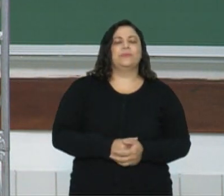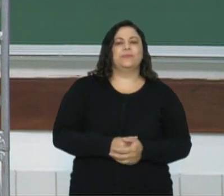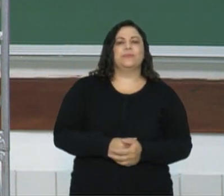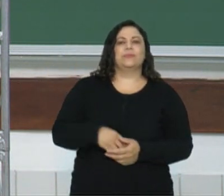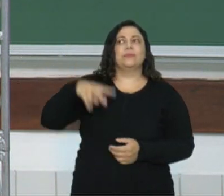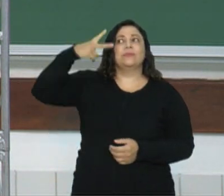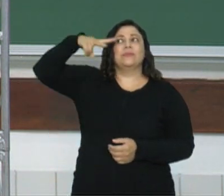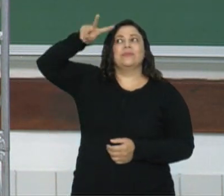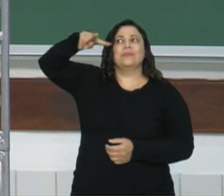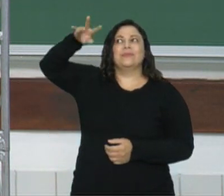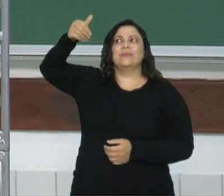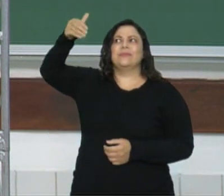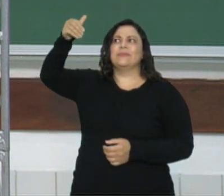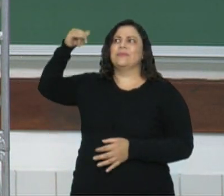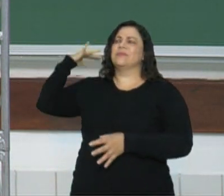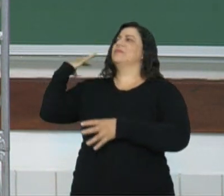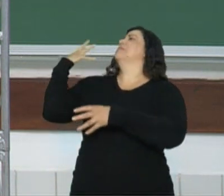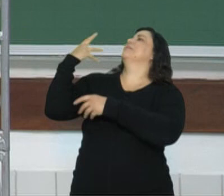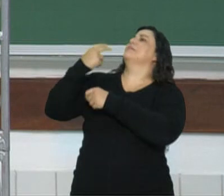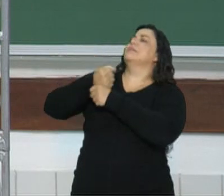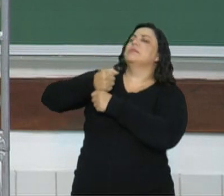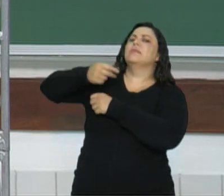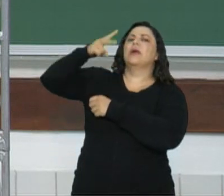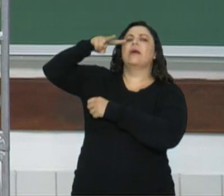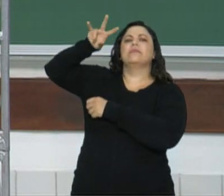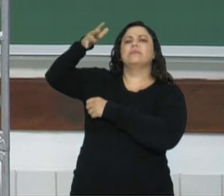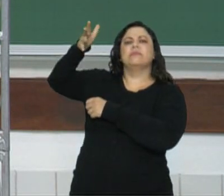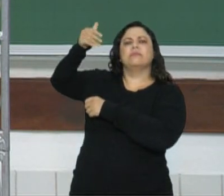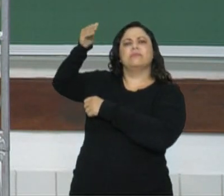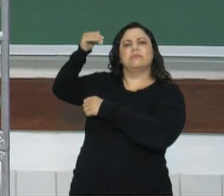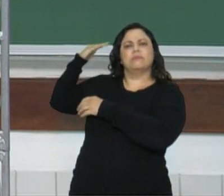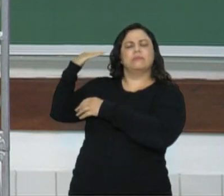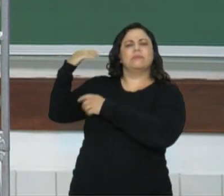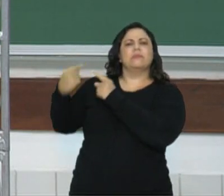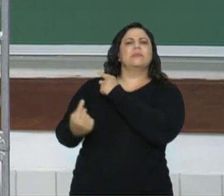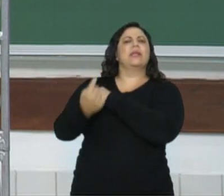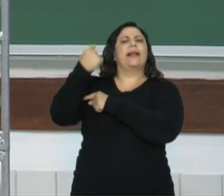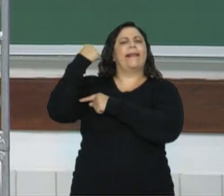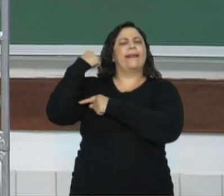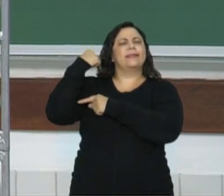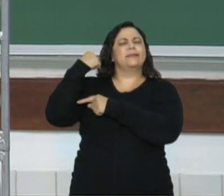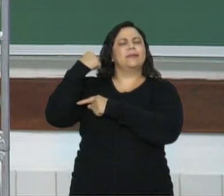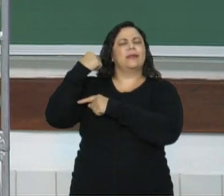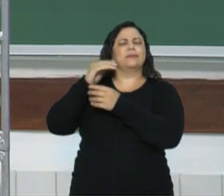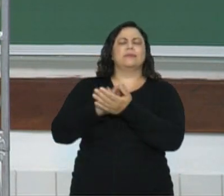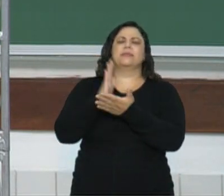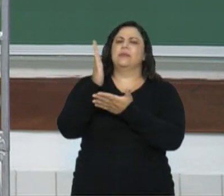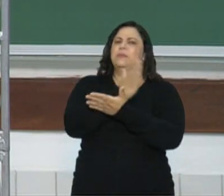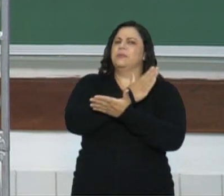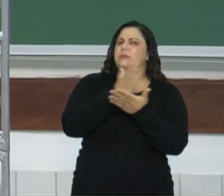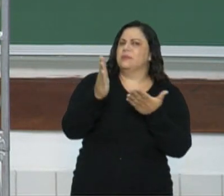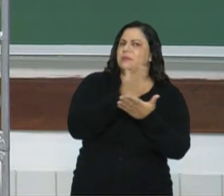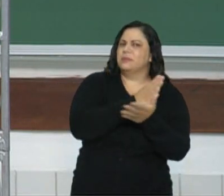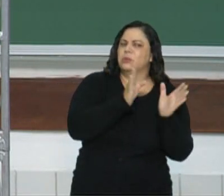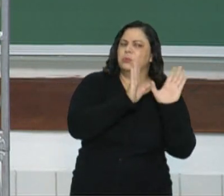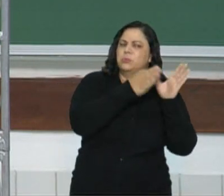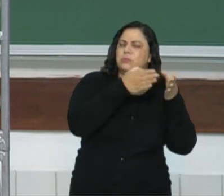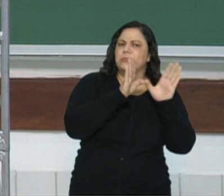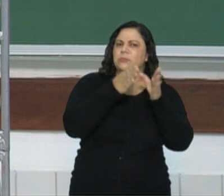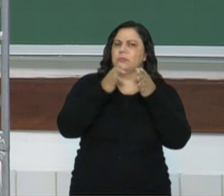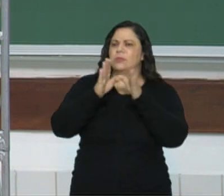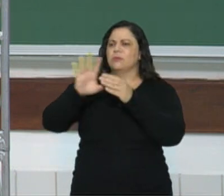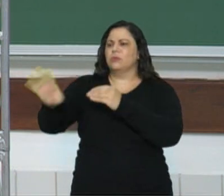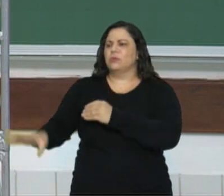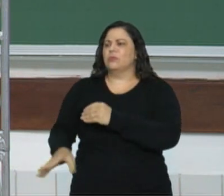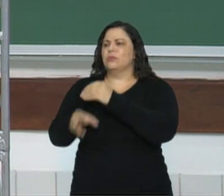revisão se tudo aquilo que você dividiu lá naquela segunda parte lá da análise,